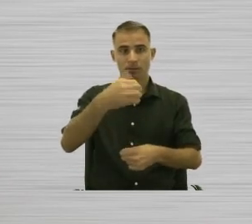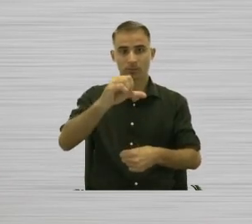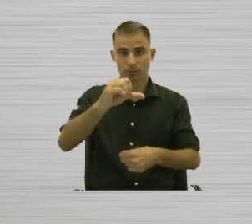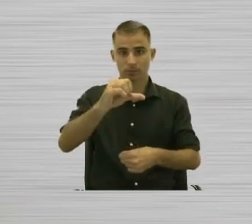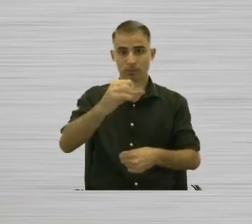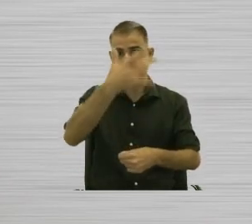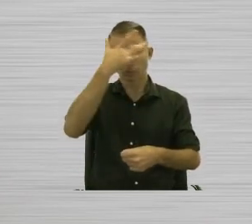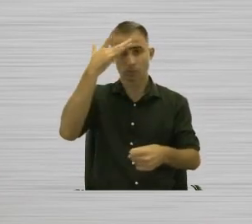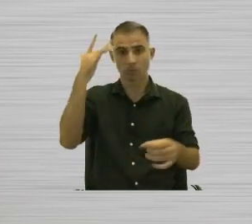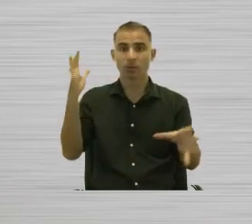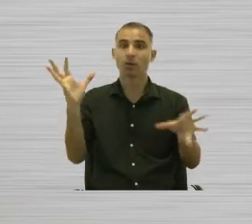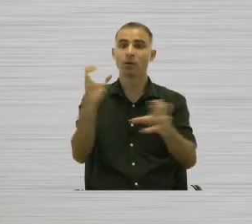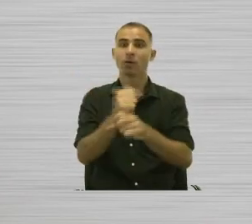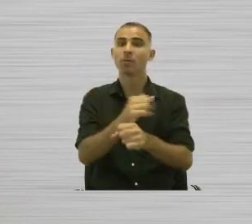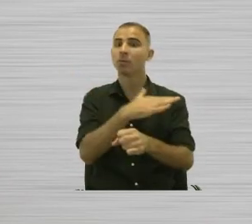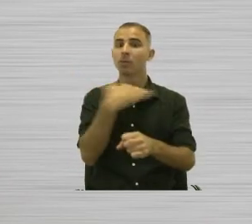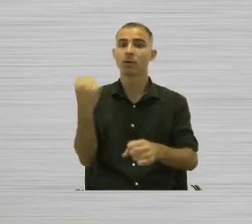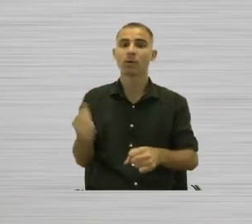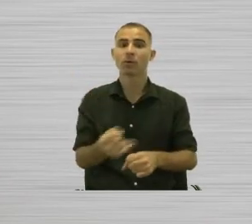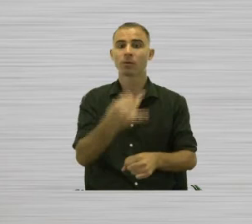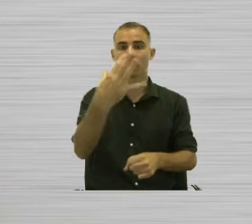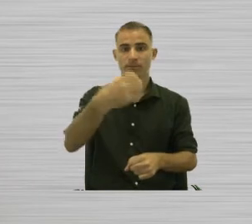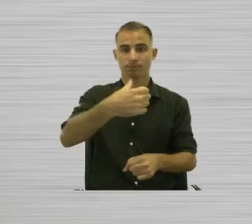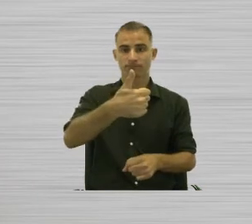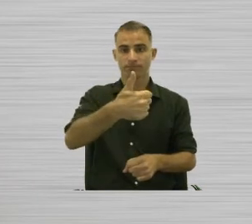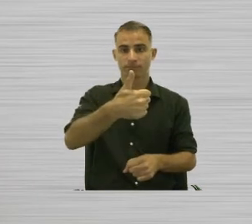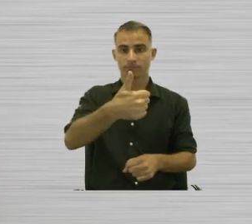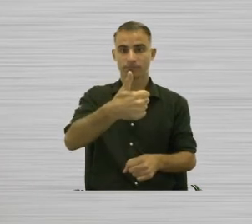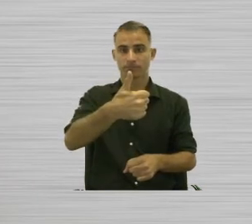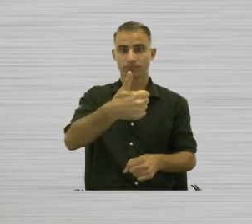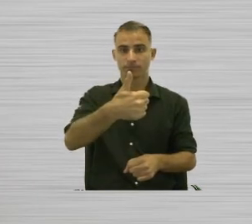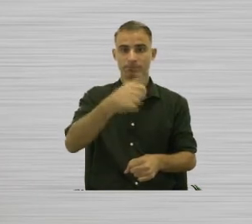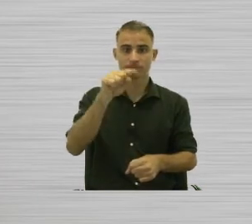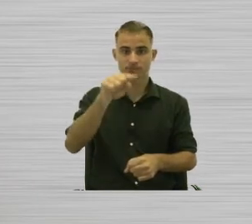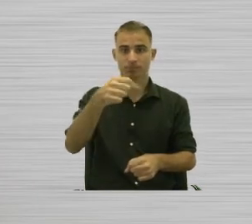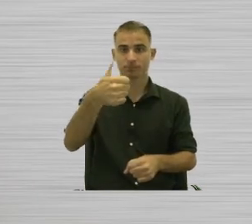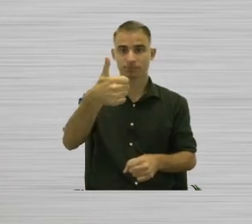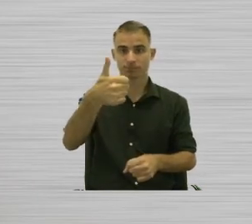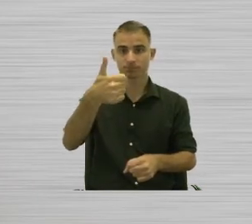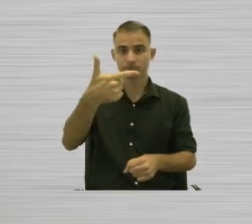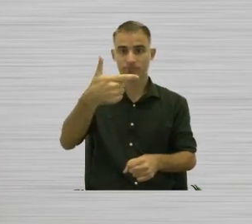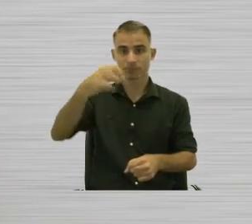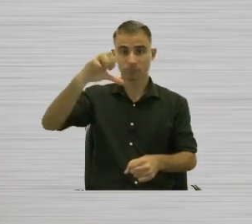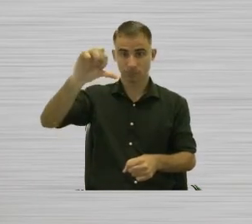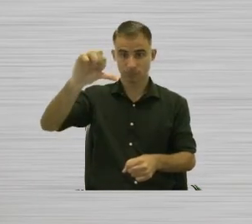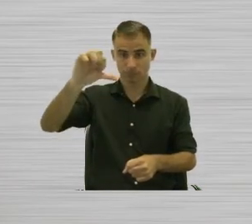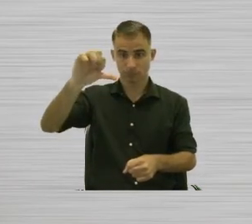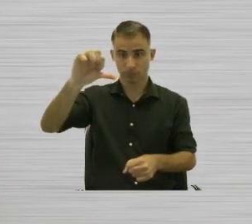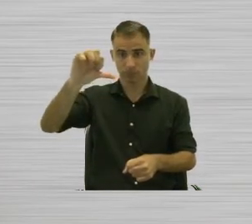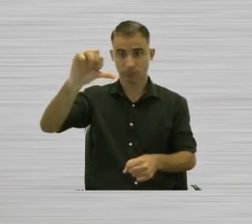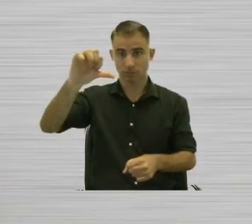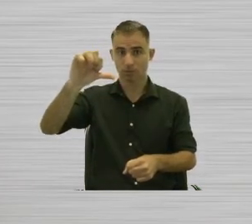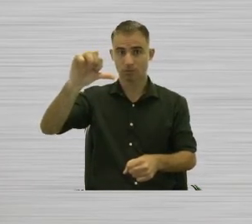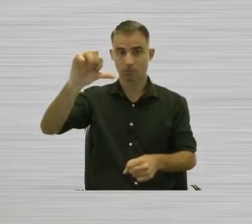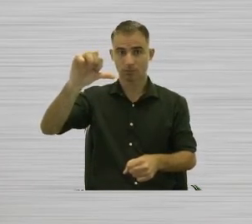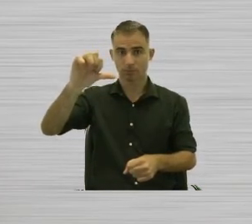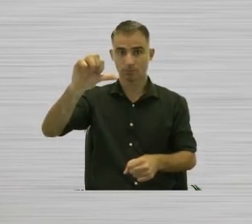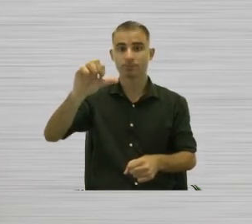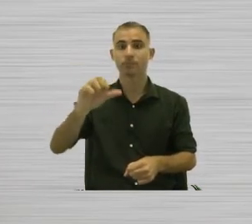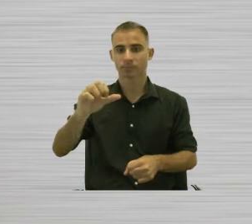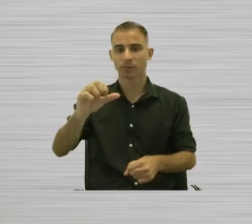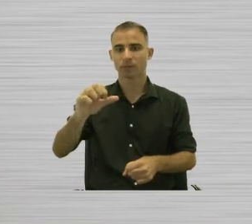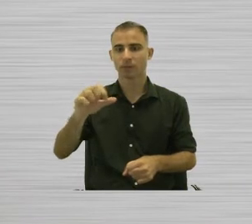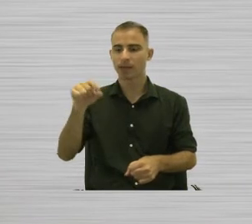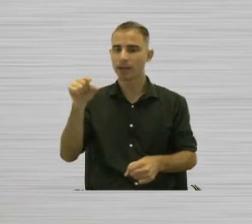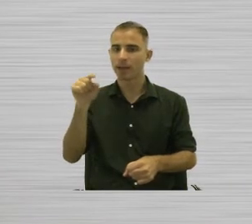1.129 óbitos. E destes, a gente coloca ali ao lado onde está grifado, 62% dos óbitos da